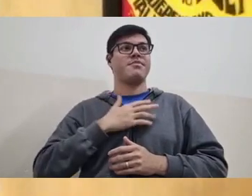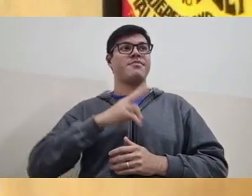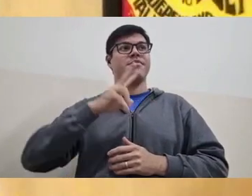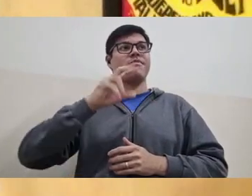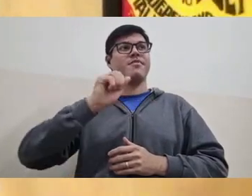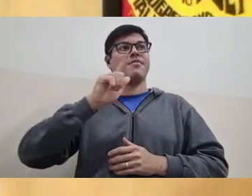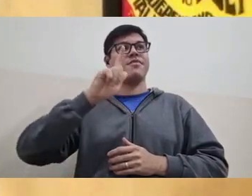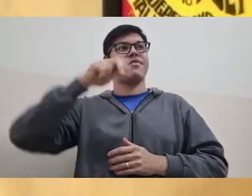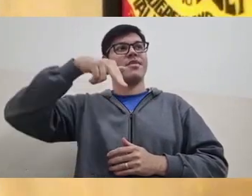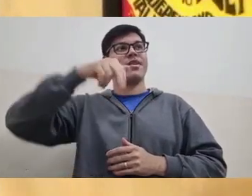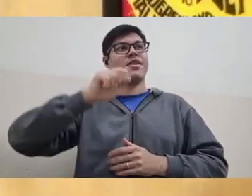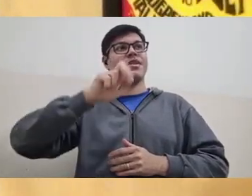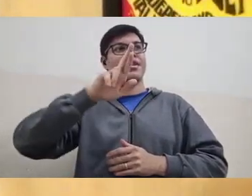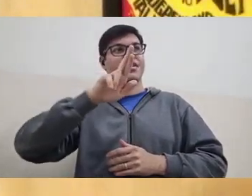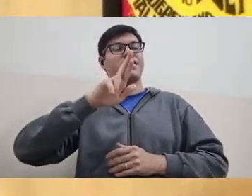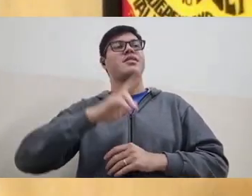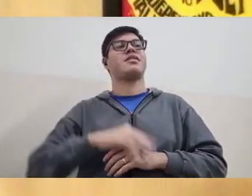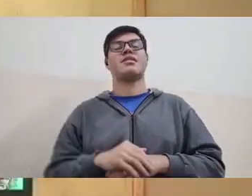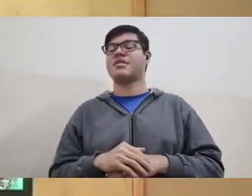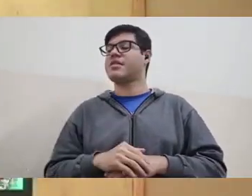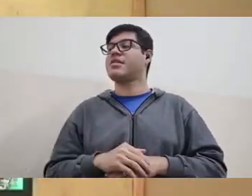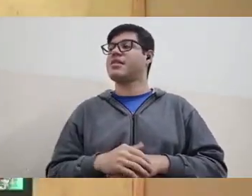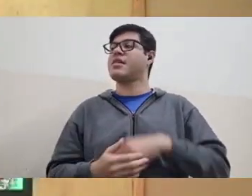Wagner. Sua mãe é Juanita.